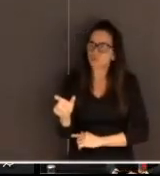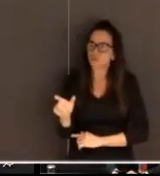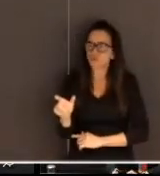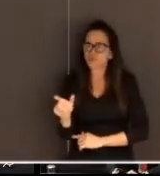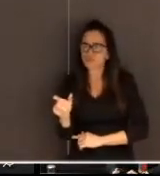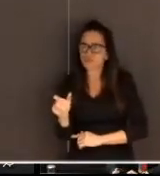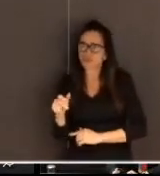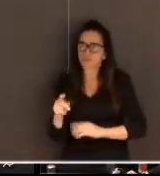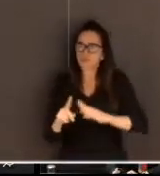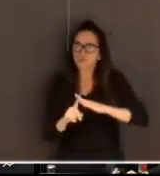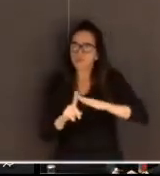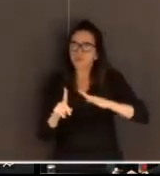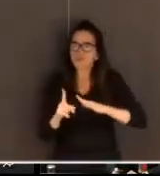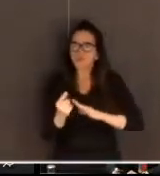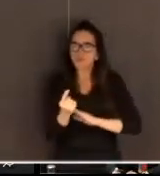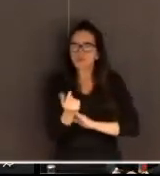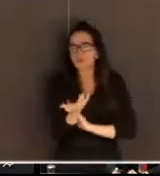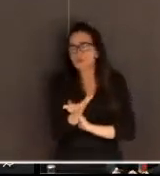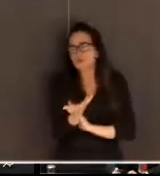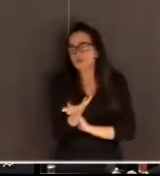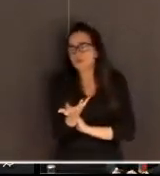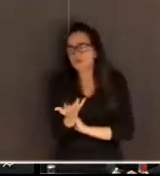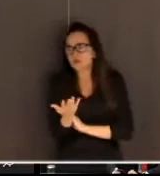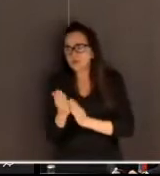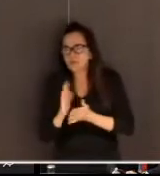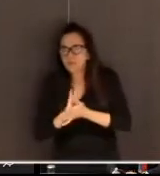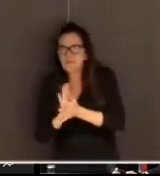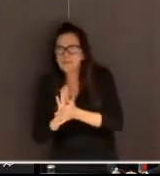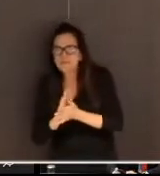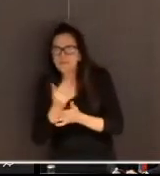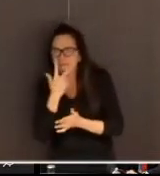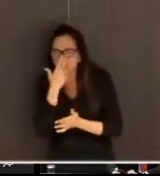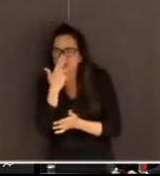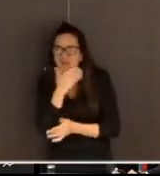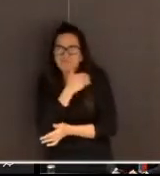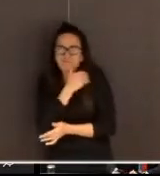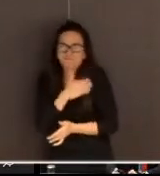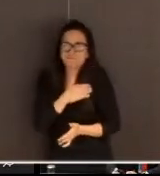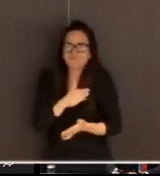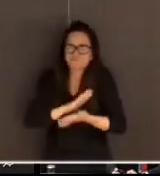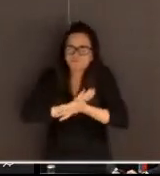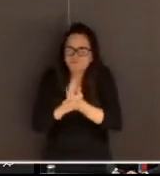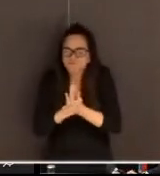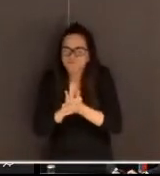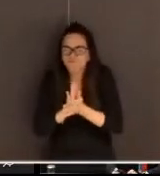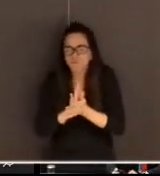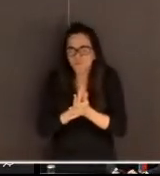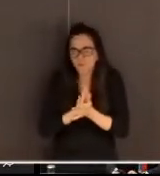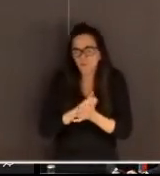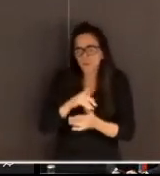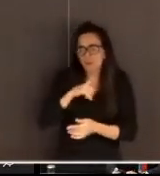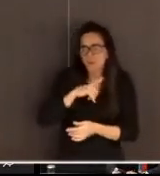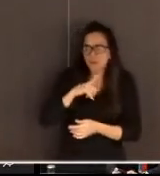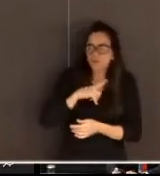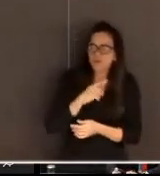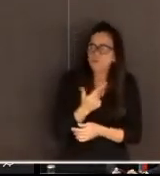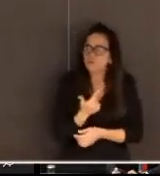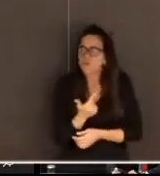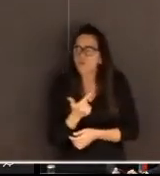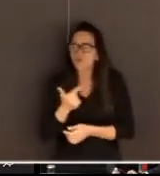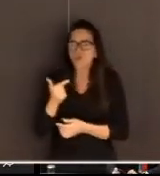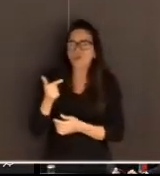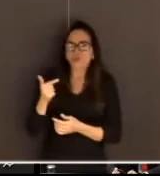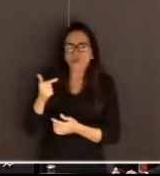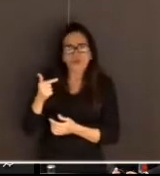exclusão argumentativa é uma postura preconceituosa. Até porque nós teríamos outros mecanismos para impedir isso,